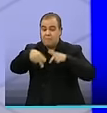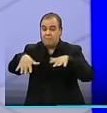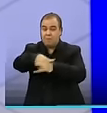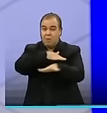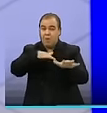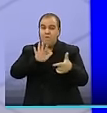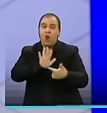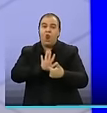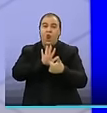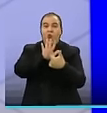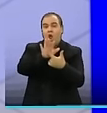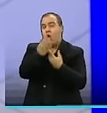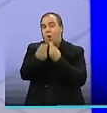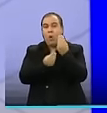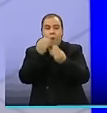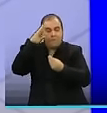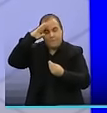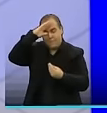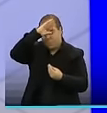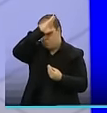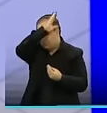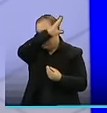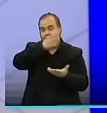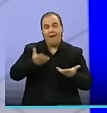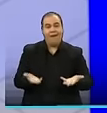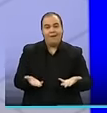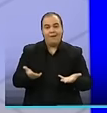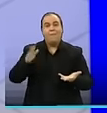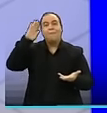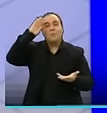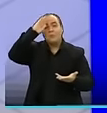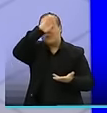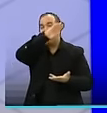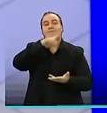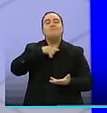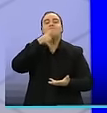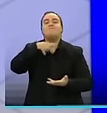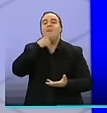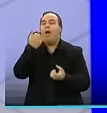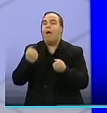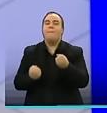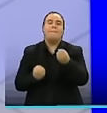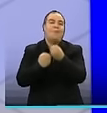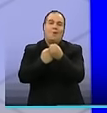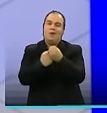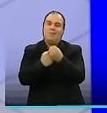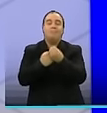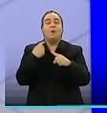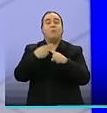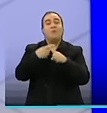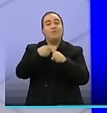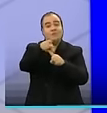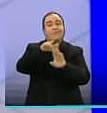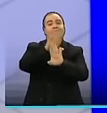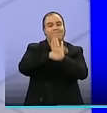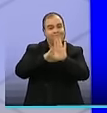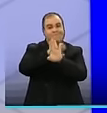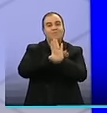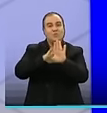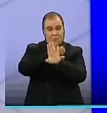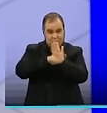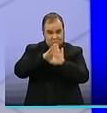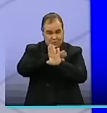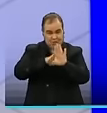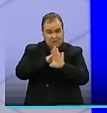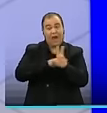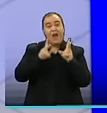Como que deve ser essa relação com o Bolsonaro, sendo que nenhum bolsonarista mais consegue te apoiar? Você defende a mesma ideologia de gênero do